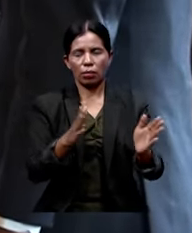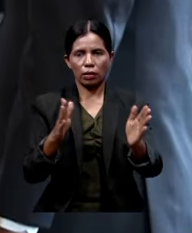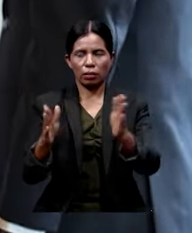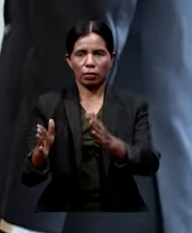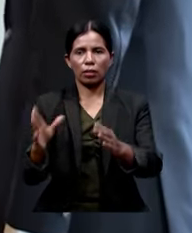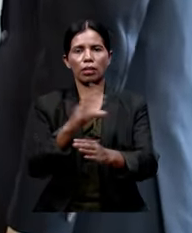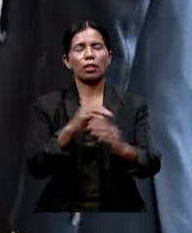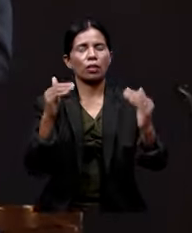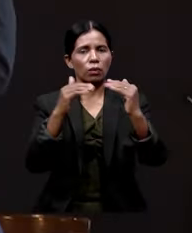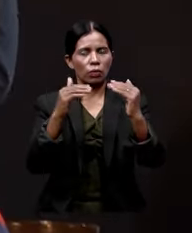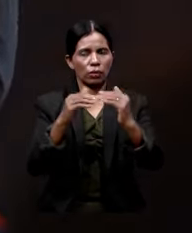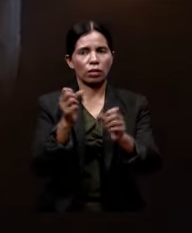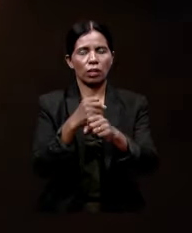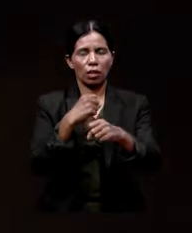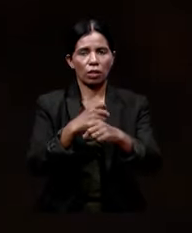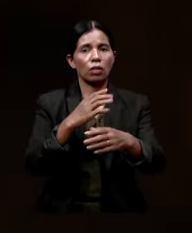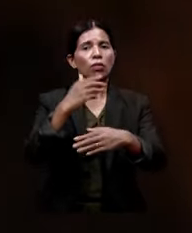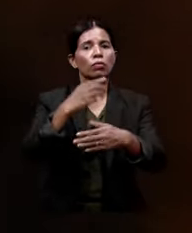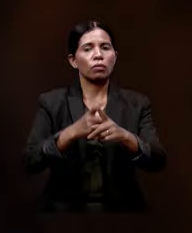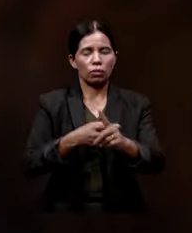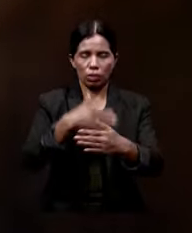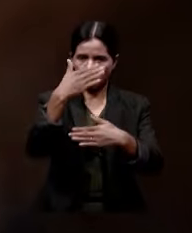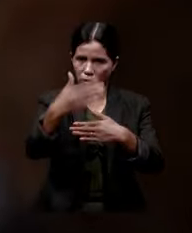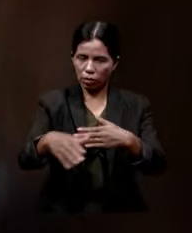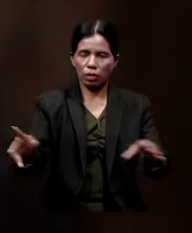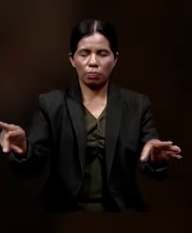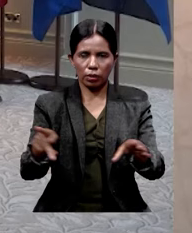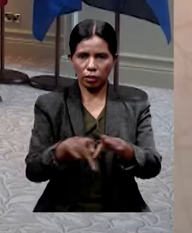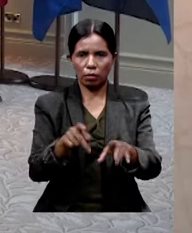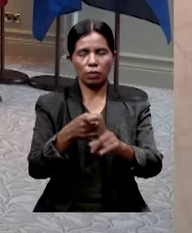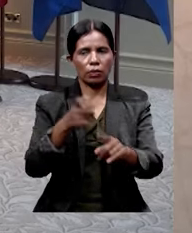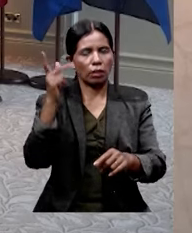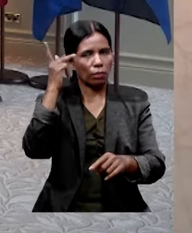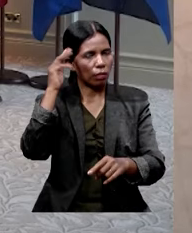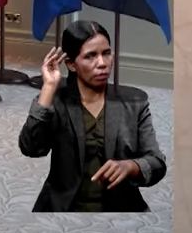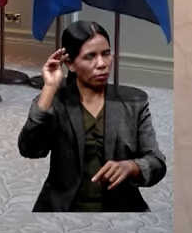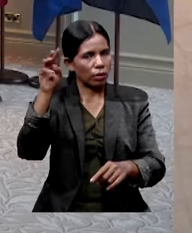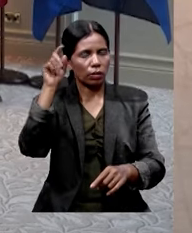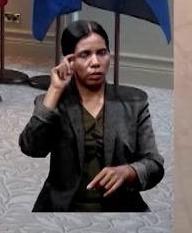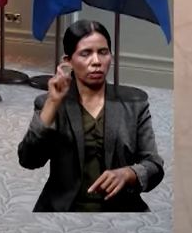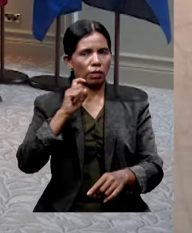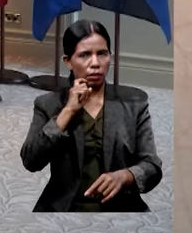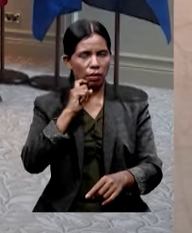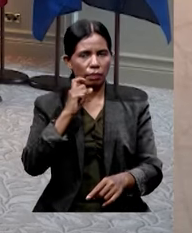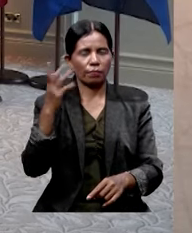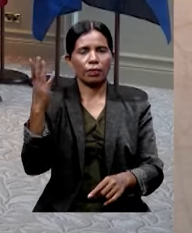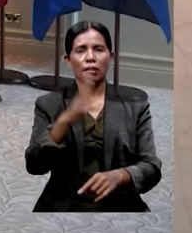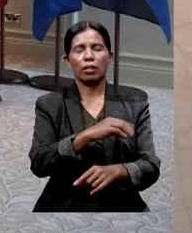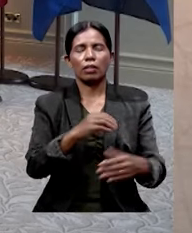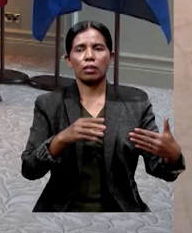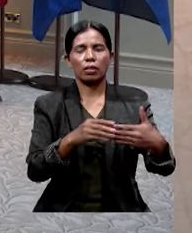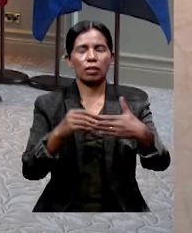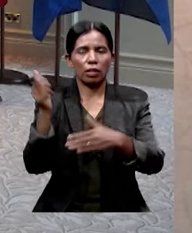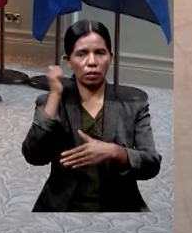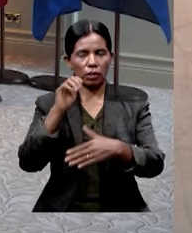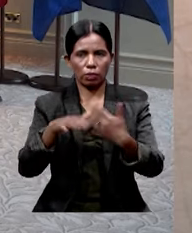cimeira ne be se realiza e a fulan oin, ne be se participa direta com o primeiro-ministro Kairala Xanana Guzmão, no líder ASEAN